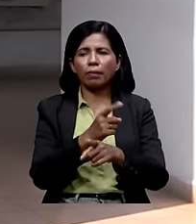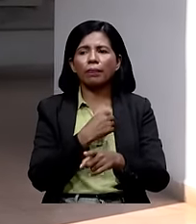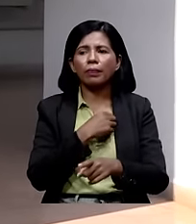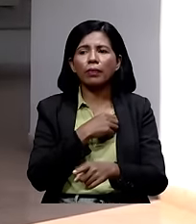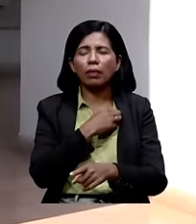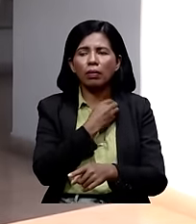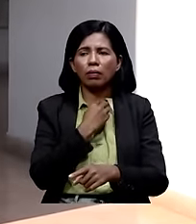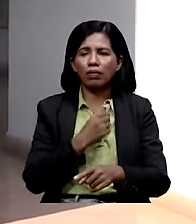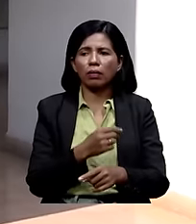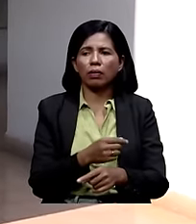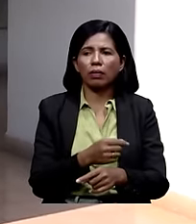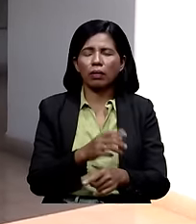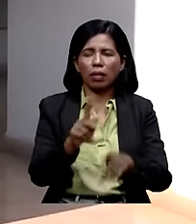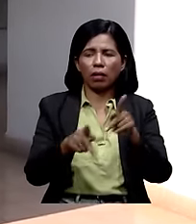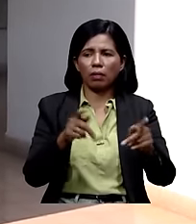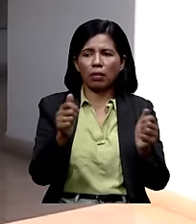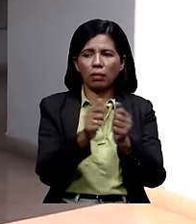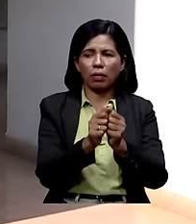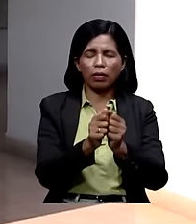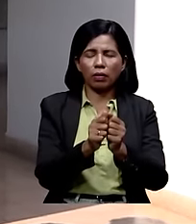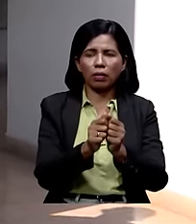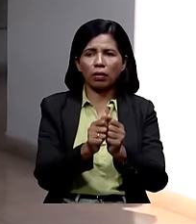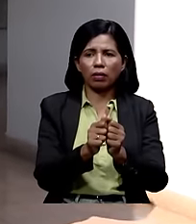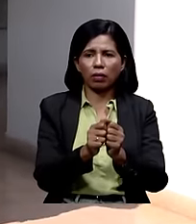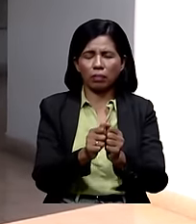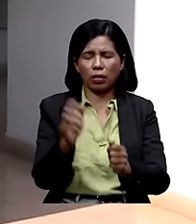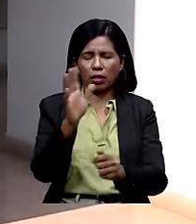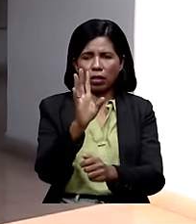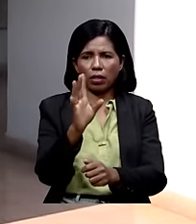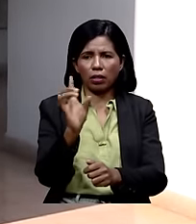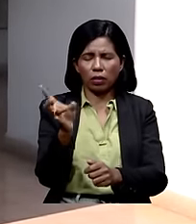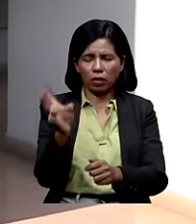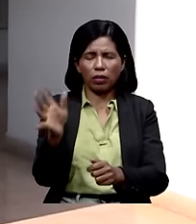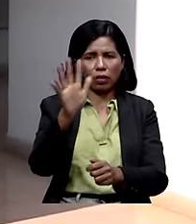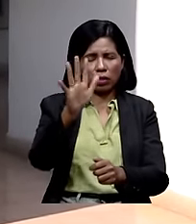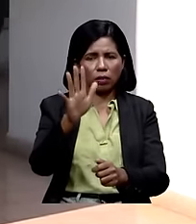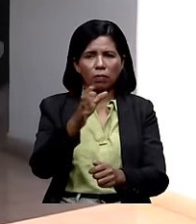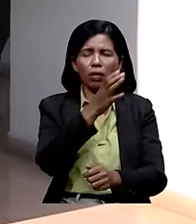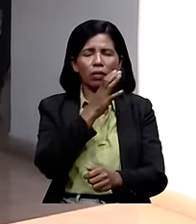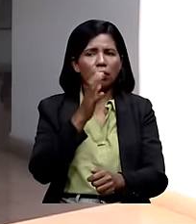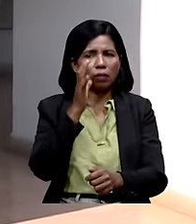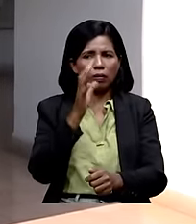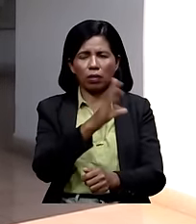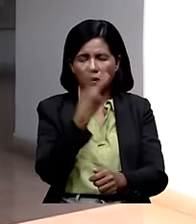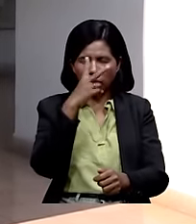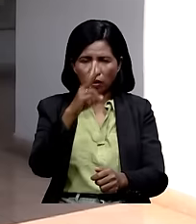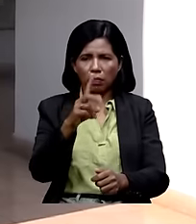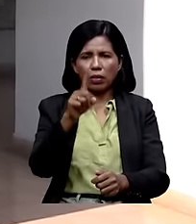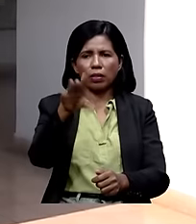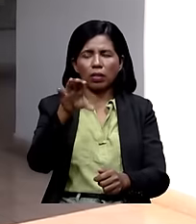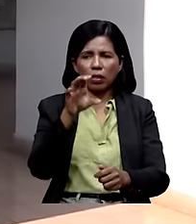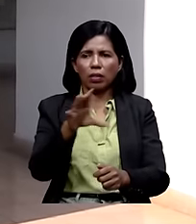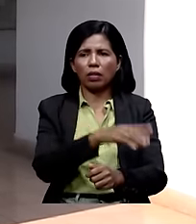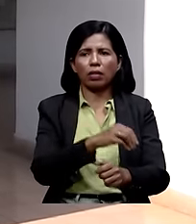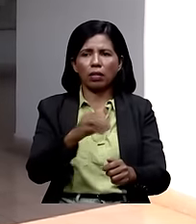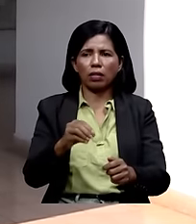E ma 75 mais 75% ma agrikultur ba agora usulit ba ma nai adu si dare sine ma dia julga